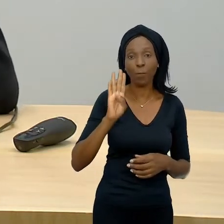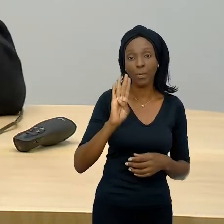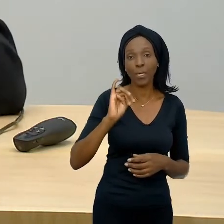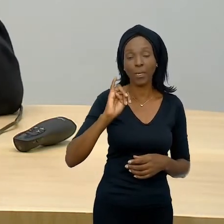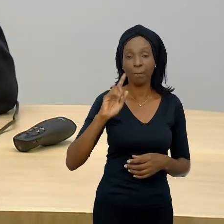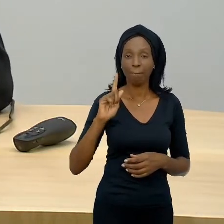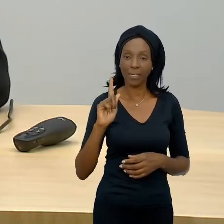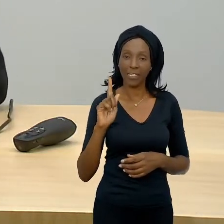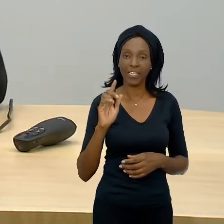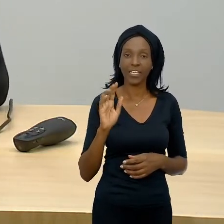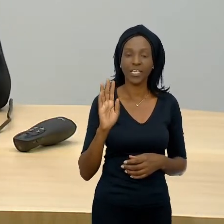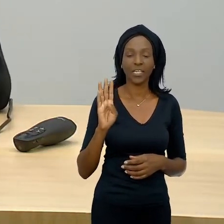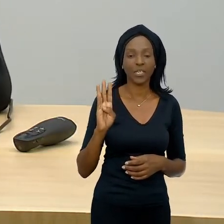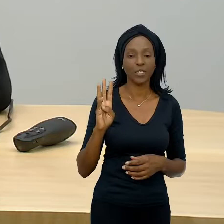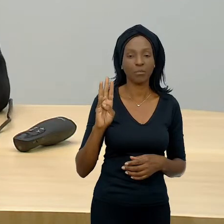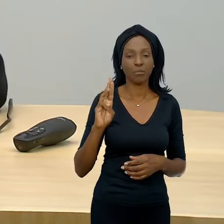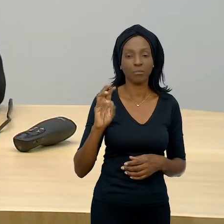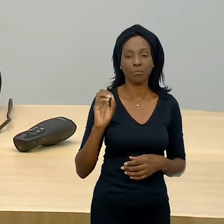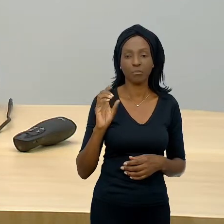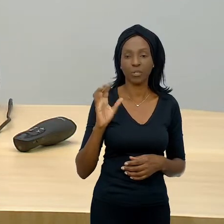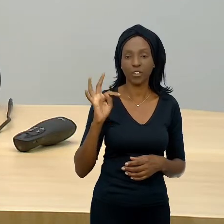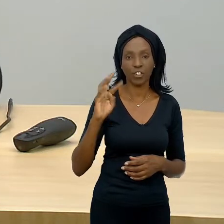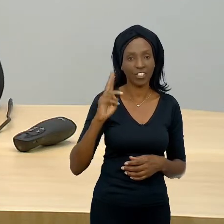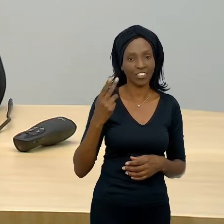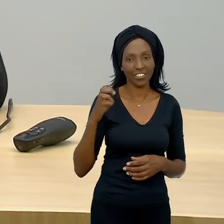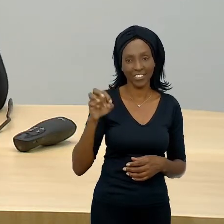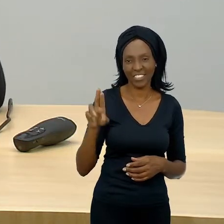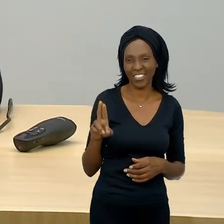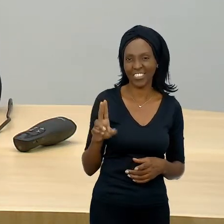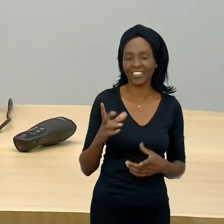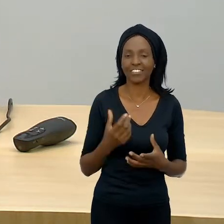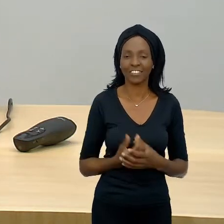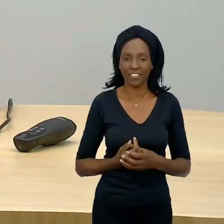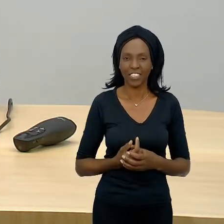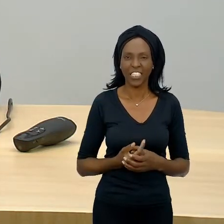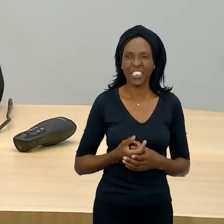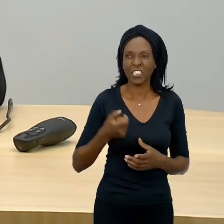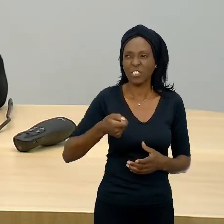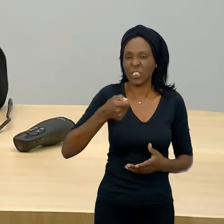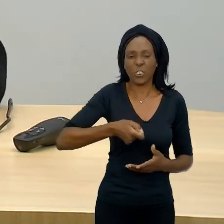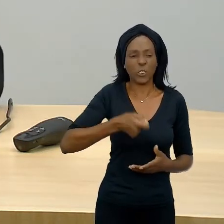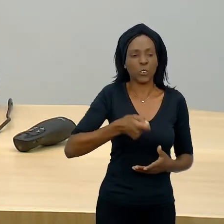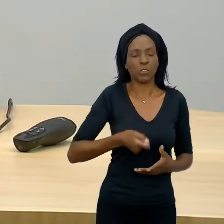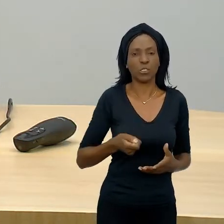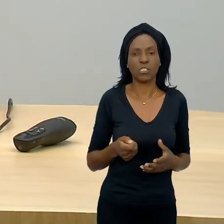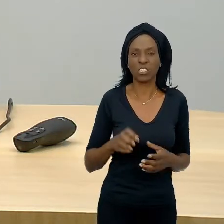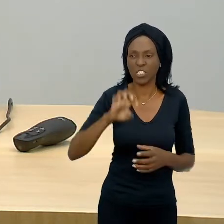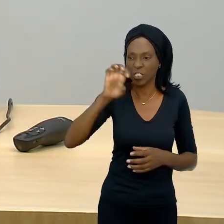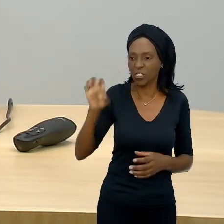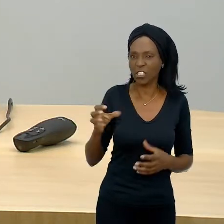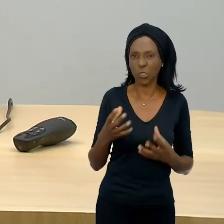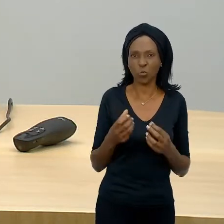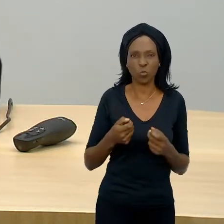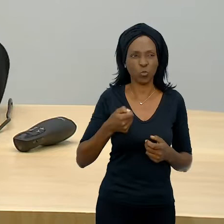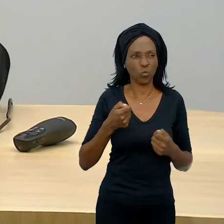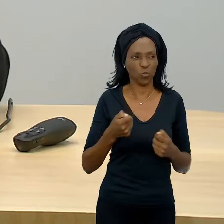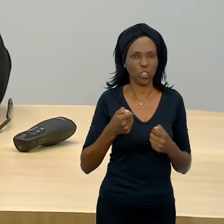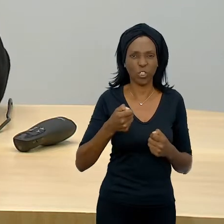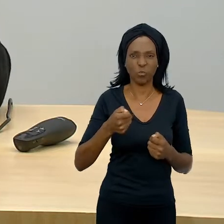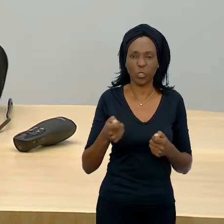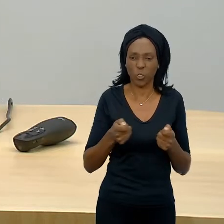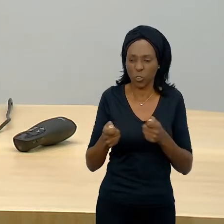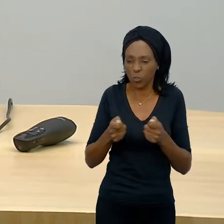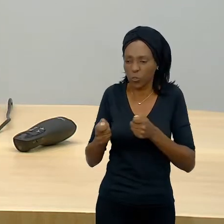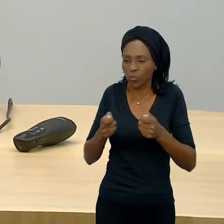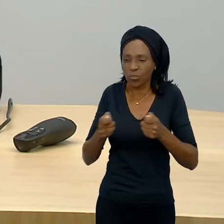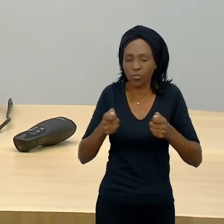regime totalitário, autoritário, esse Estado muito grande, muito massivo, que controla a